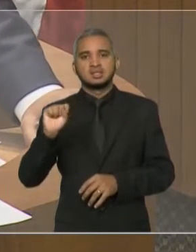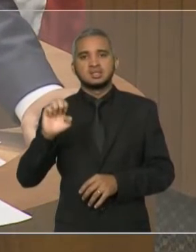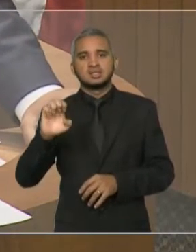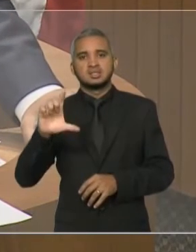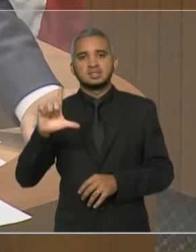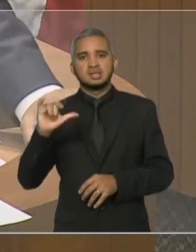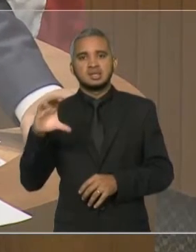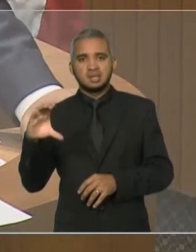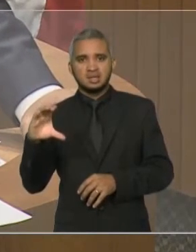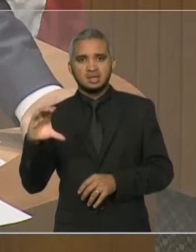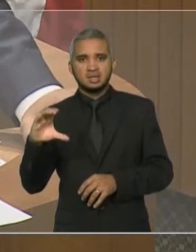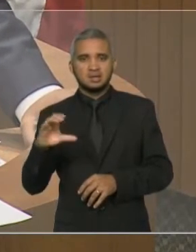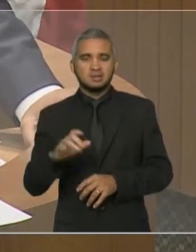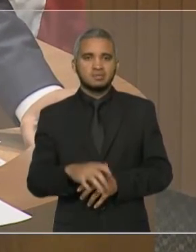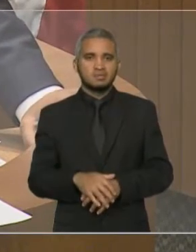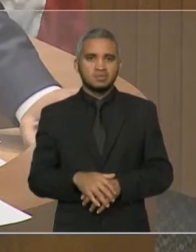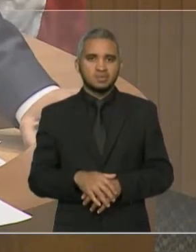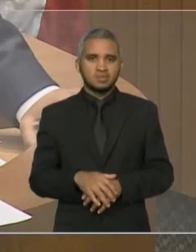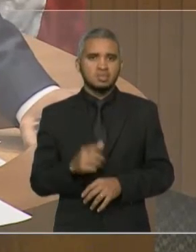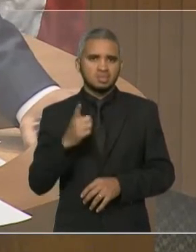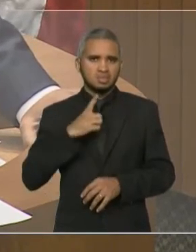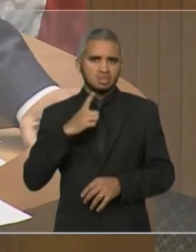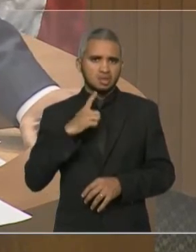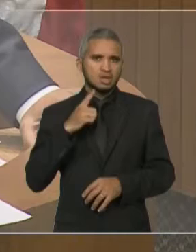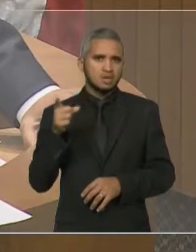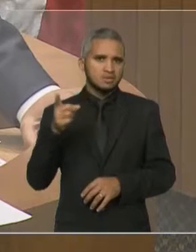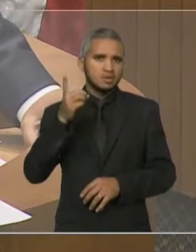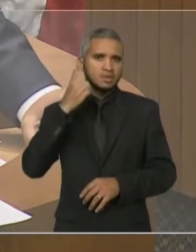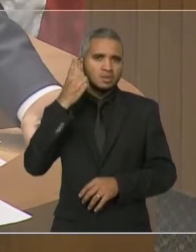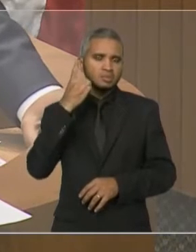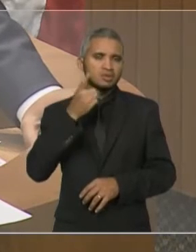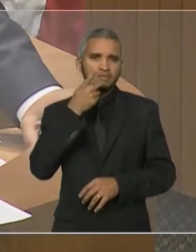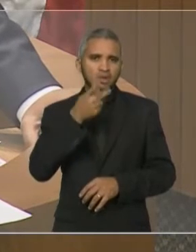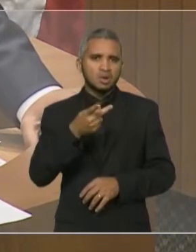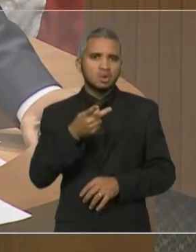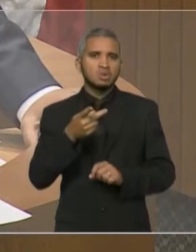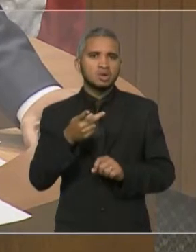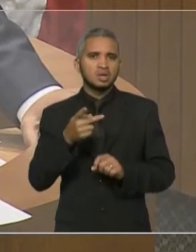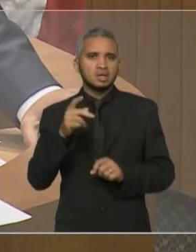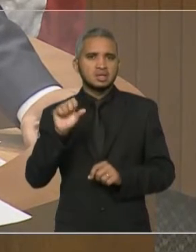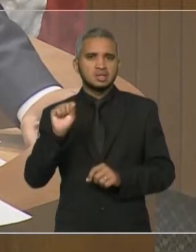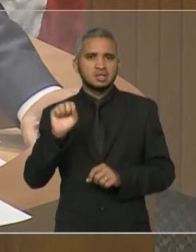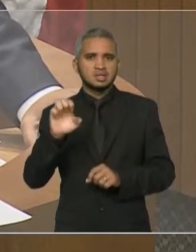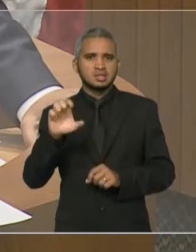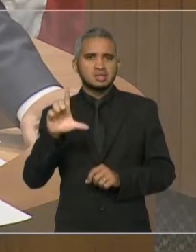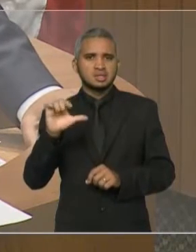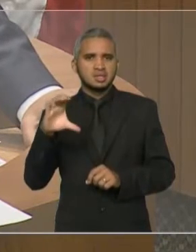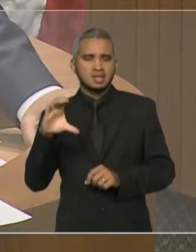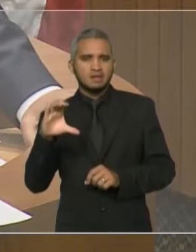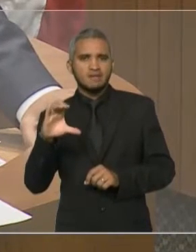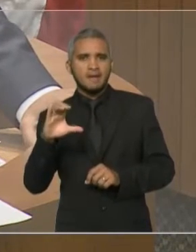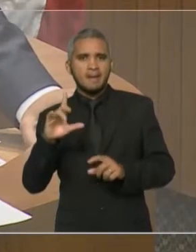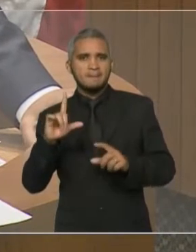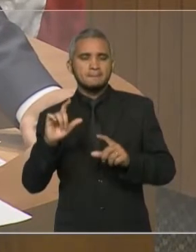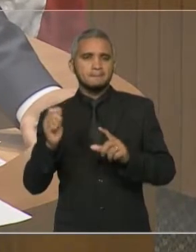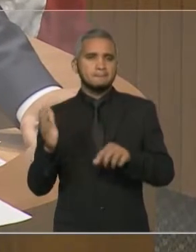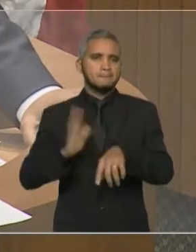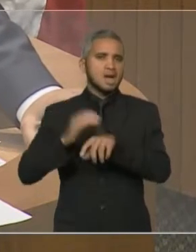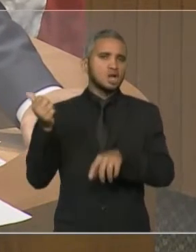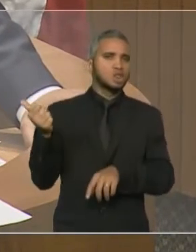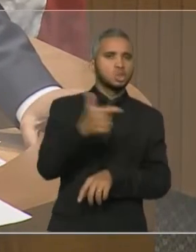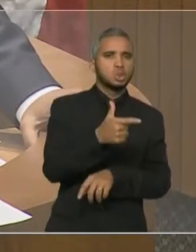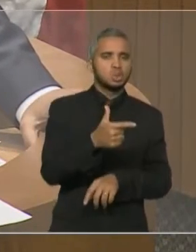maior do que esse juro. Mas com base atual da taxa Selic, que varia em torno de